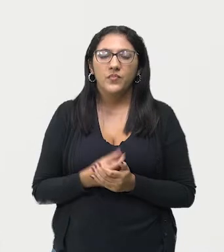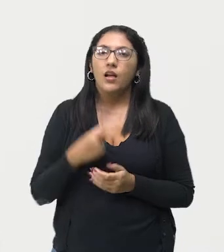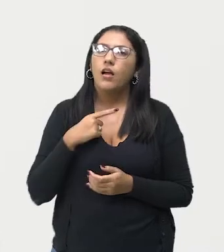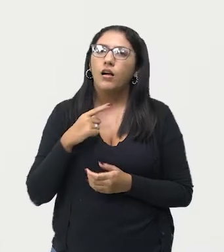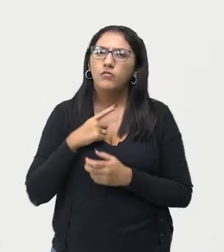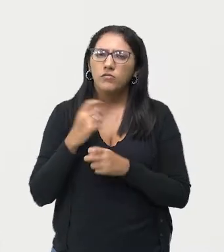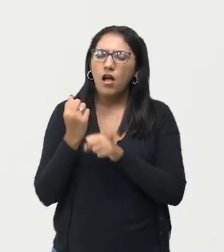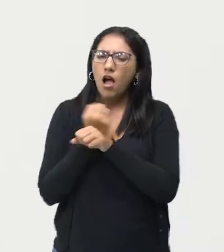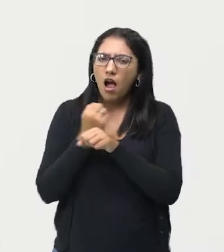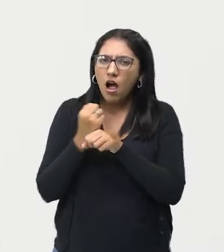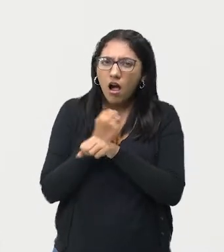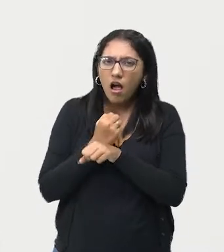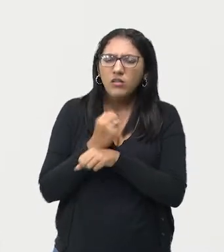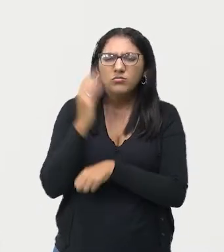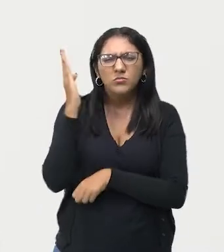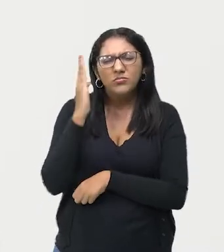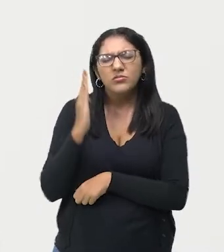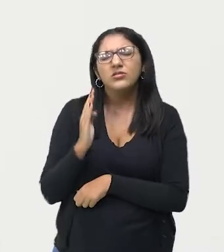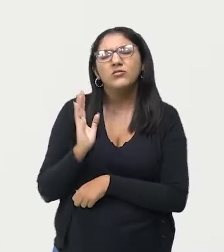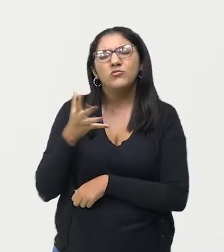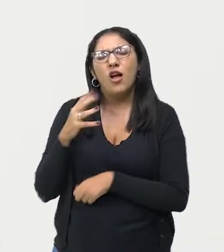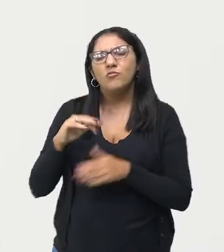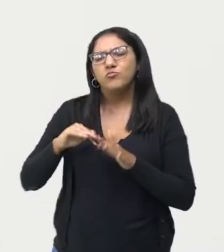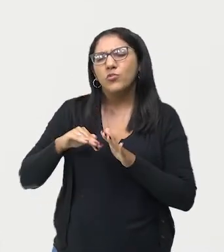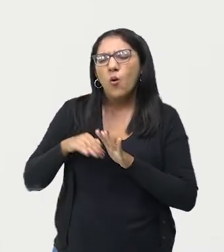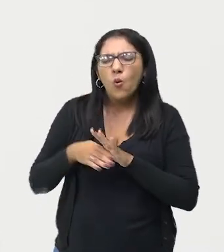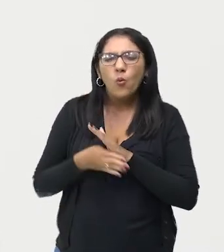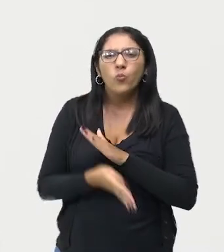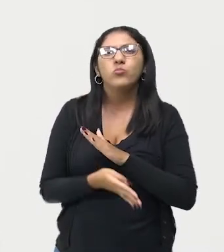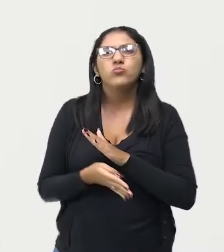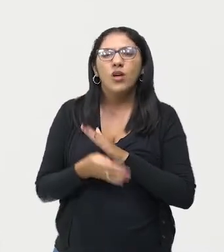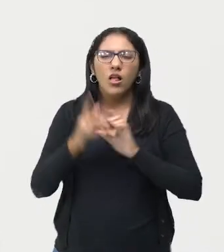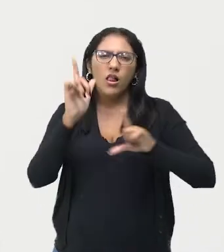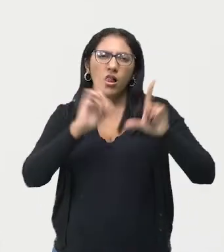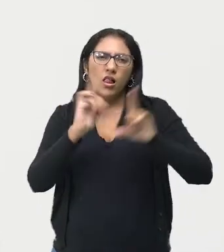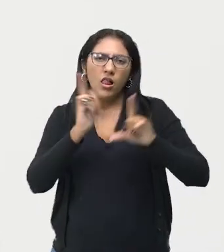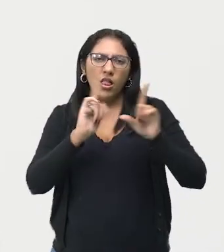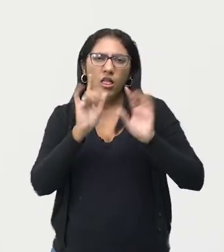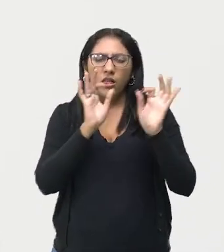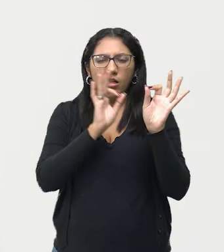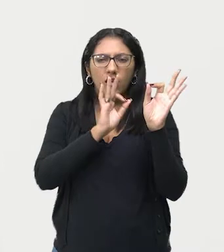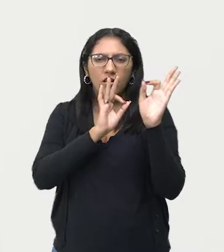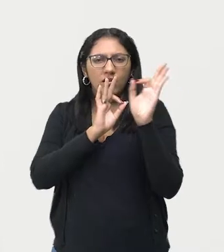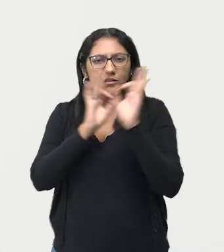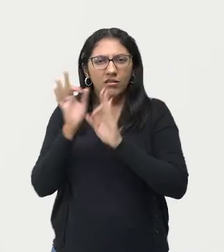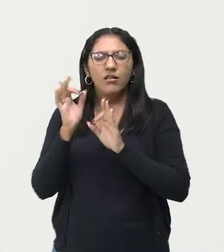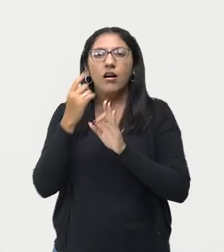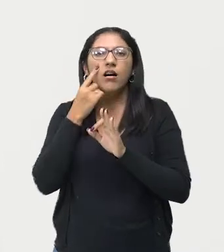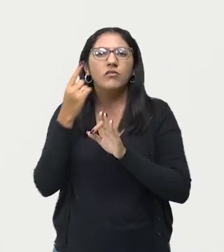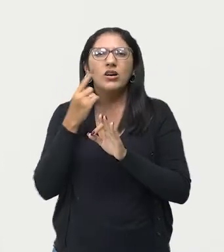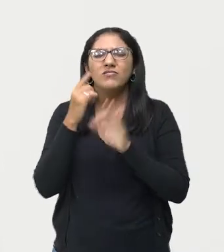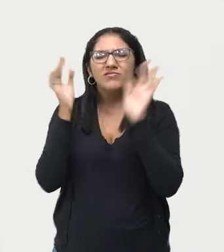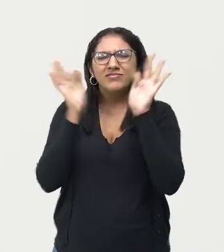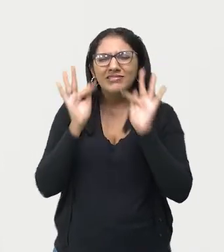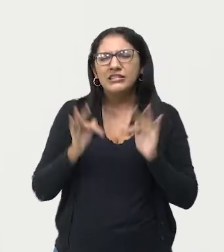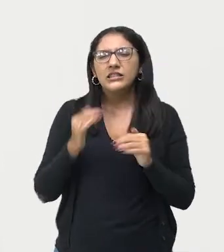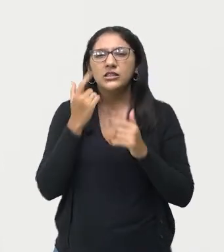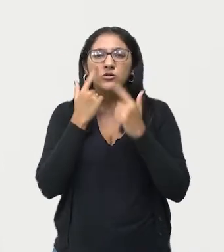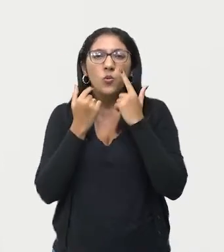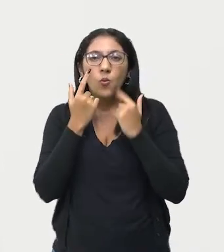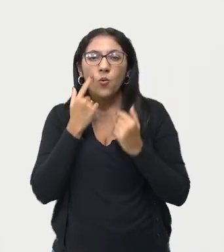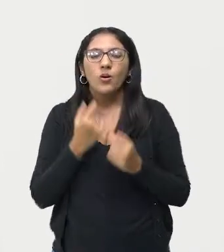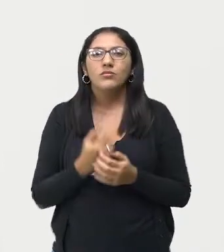muitos anos, o Brasil se acostumou a ouvir narrações esportivas em tom emotivo. Isso era fato, gente. Se você pegar